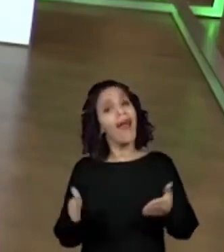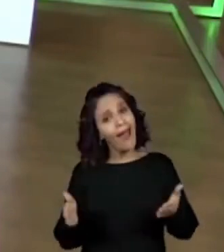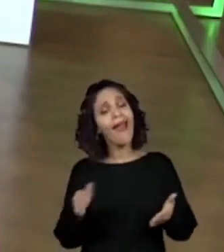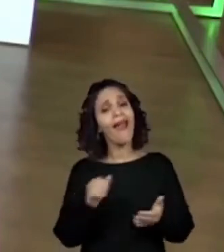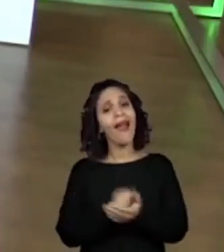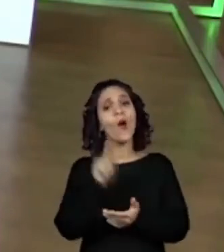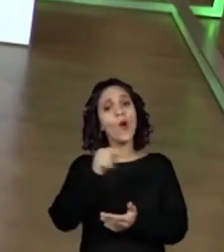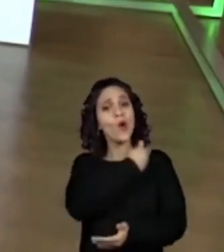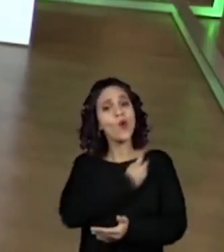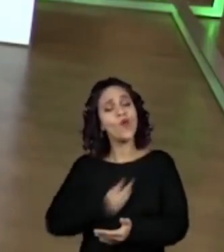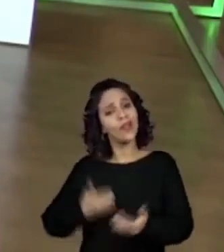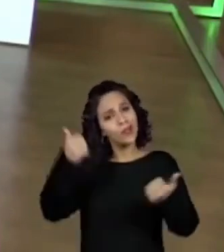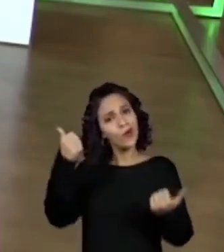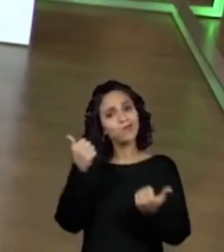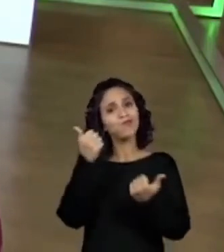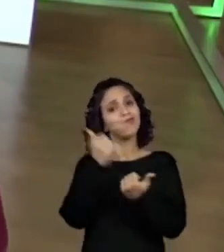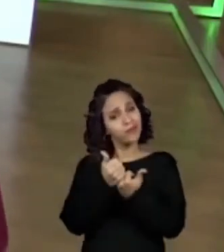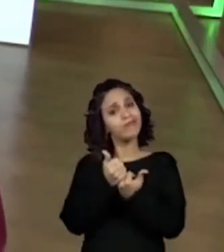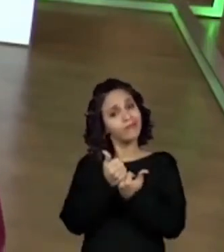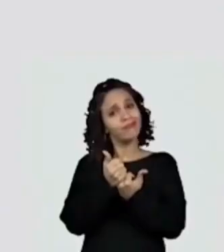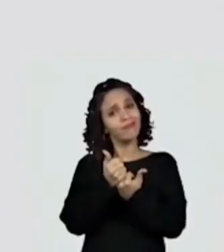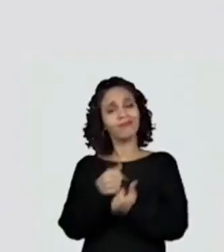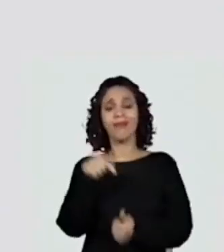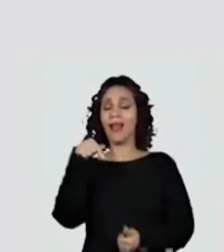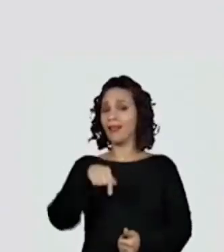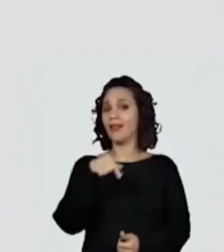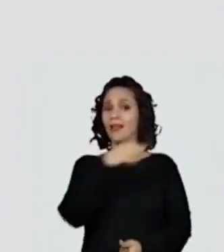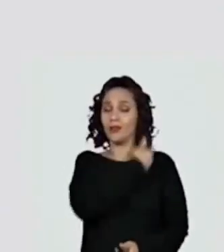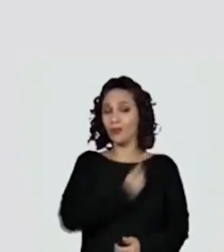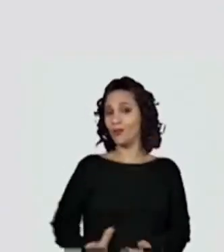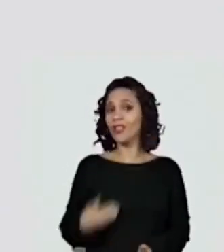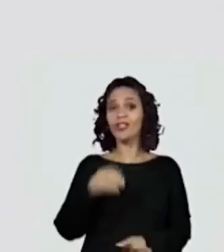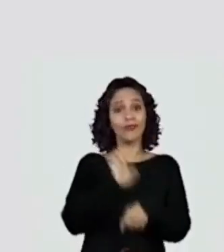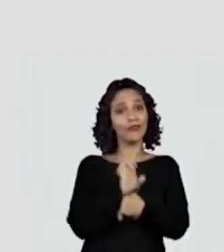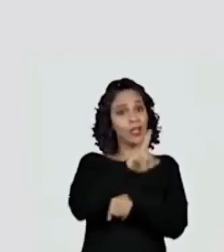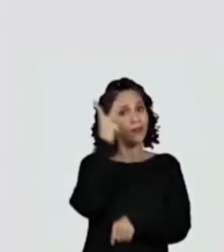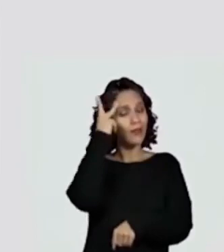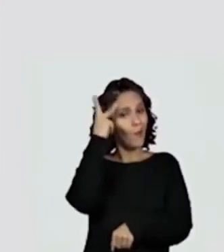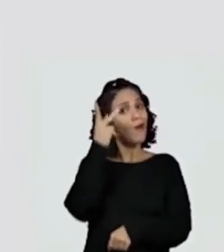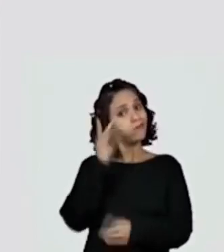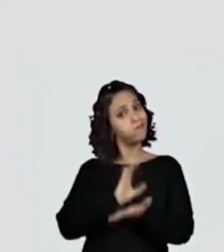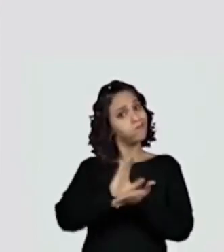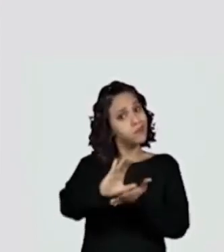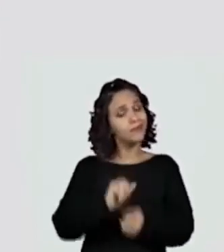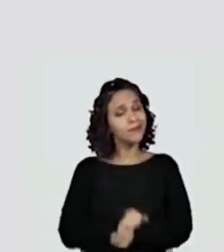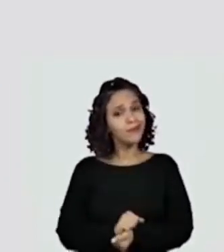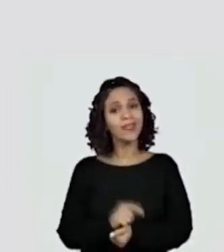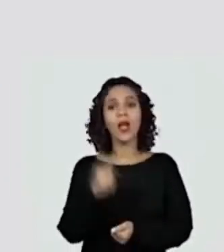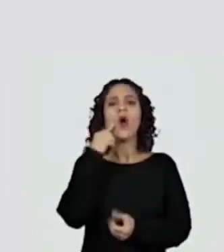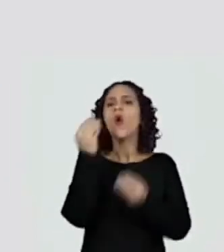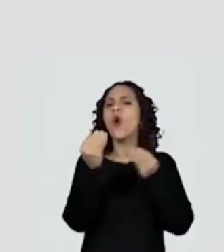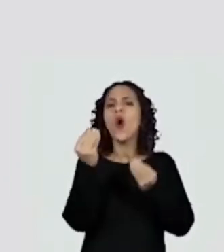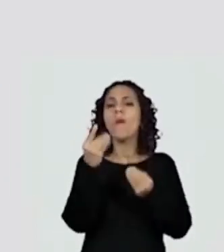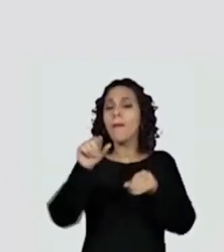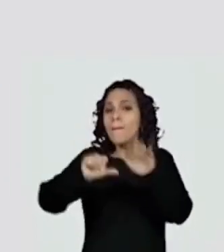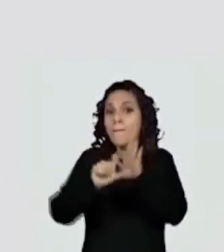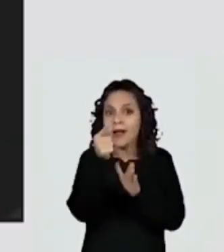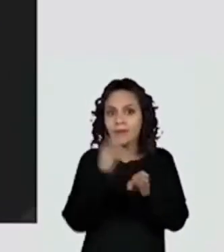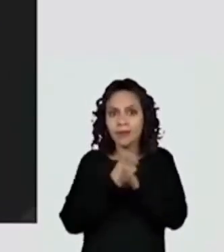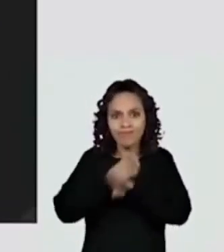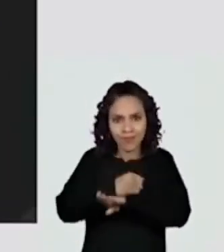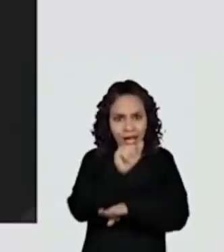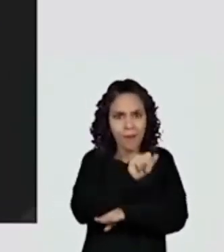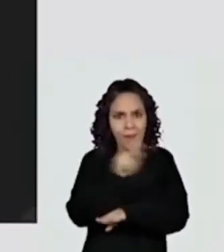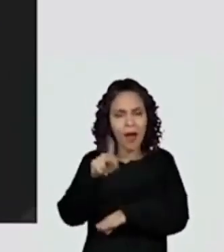dados patrocinados pelo governo do estado de São Paulo. Para usá-los, é só você aceitar o uso de dados patrocinados